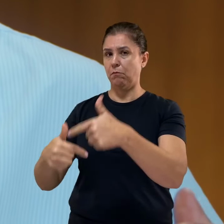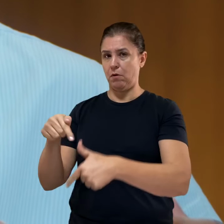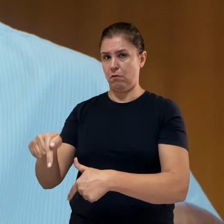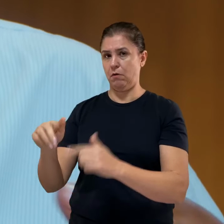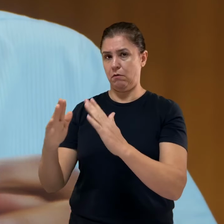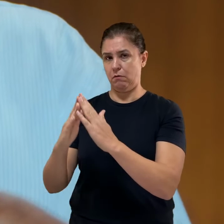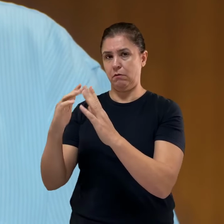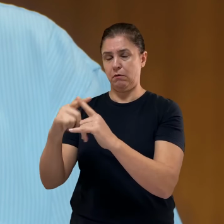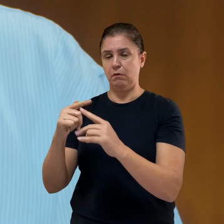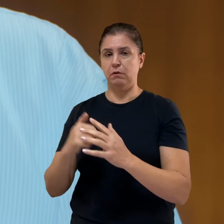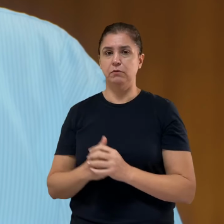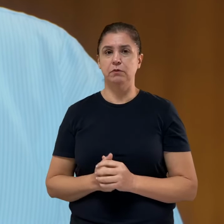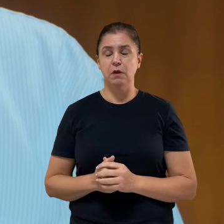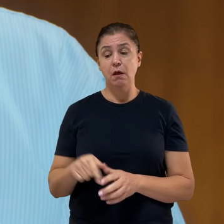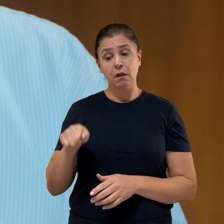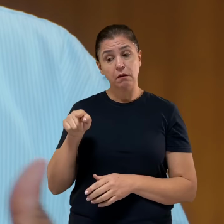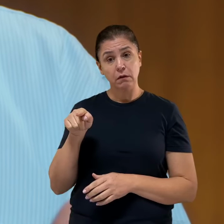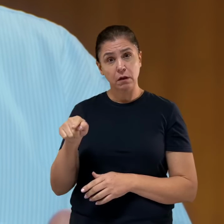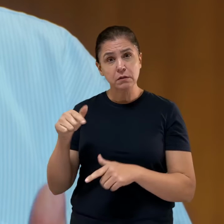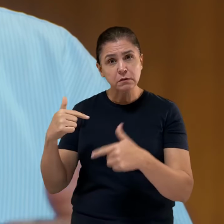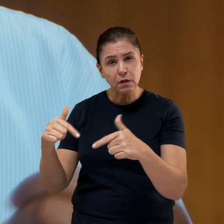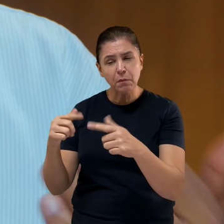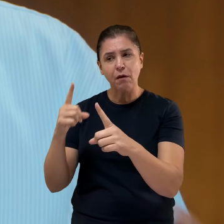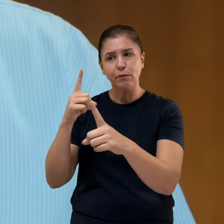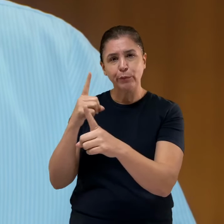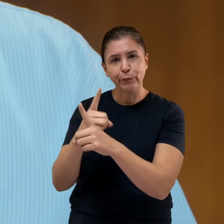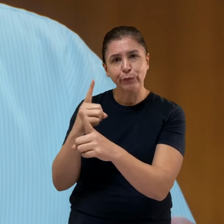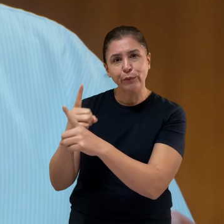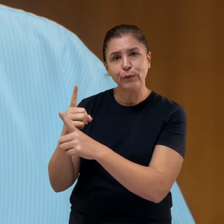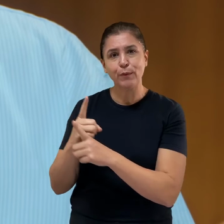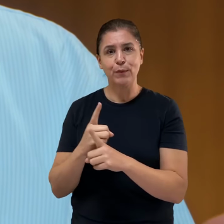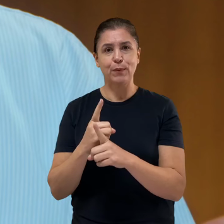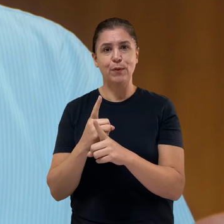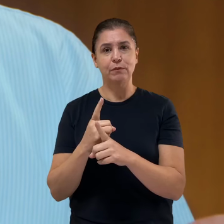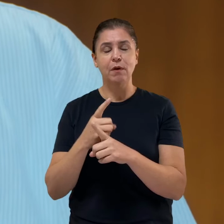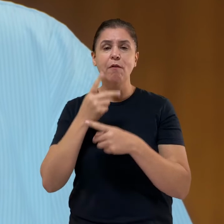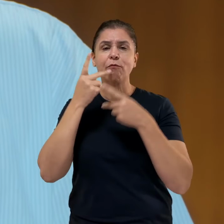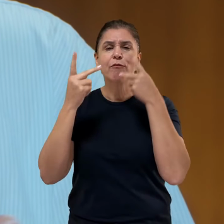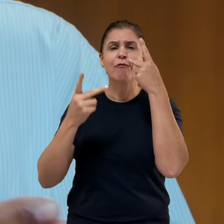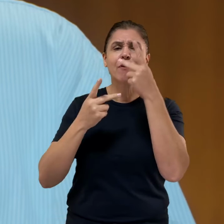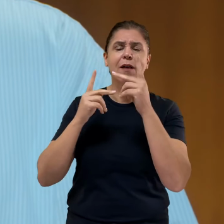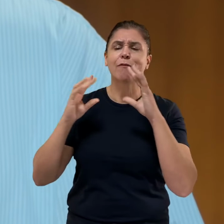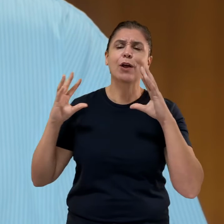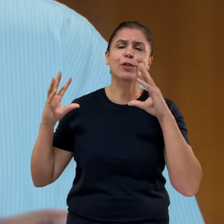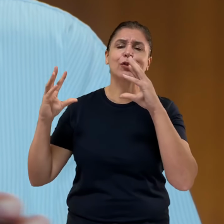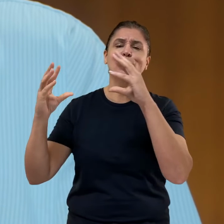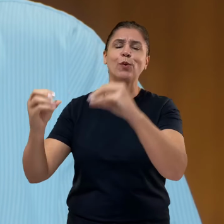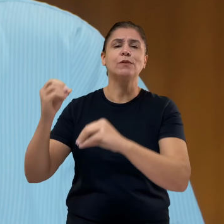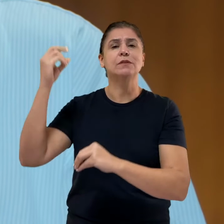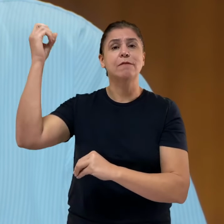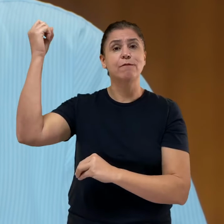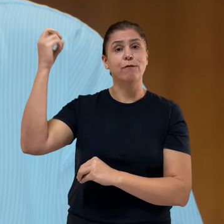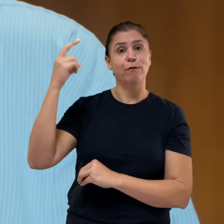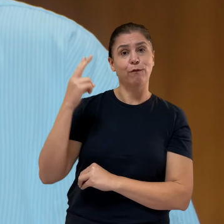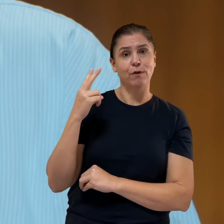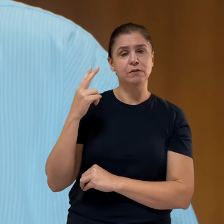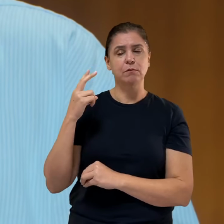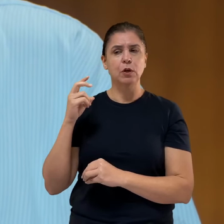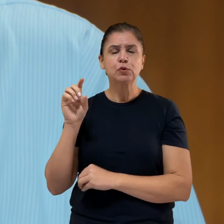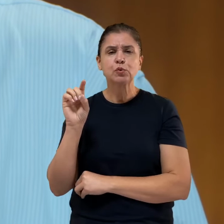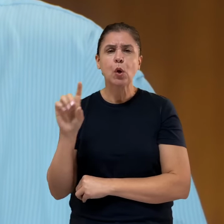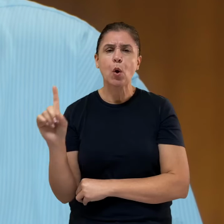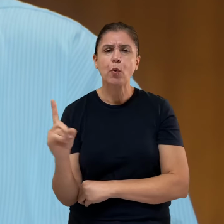E o trabalho, os encontros, se falava de todas as vocações.